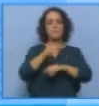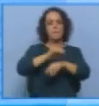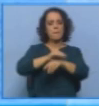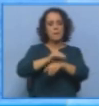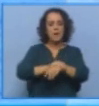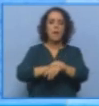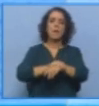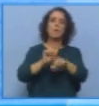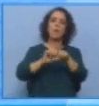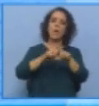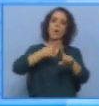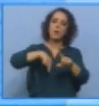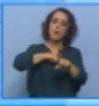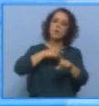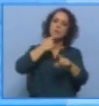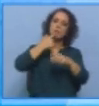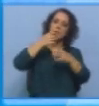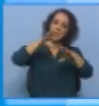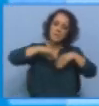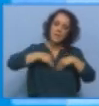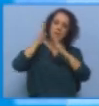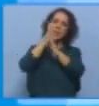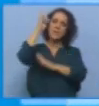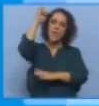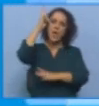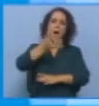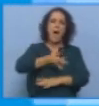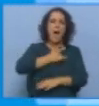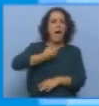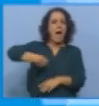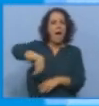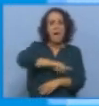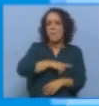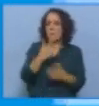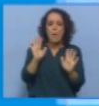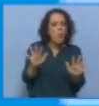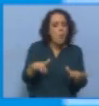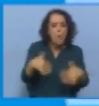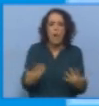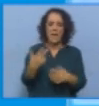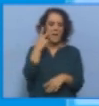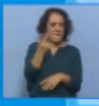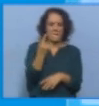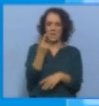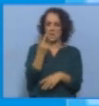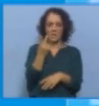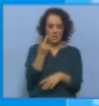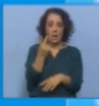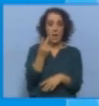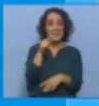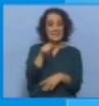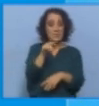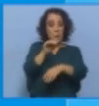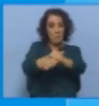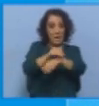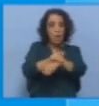amar por Deus, de acreditar que Deus nos ama em qualquer situação da vida, e o pecado como essa incapacidade